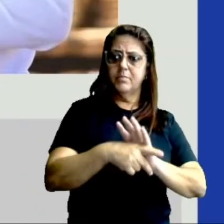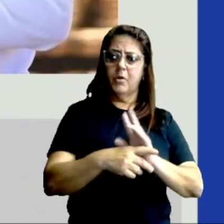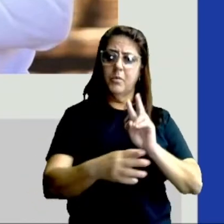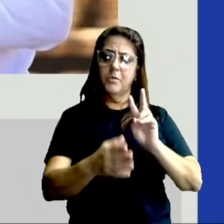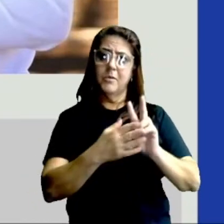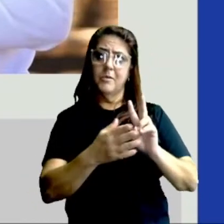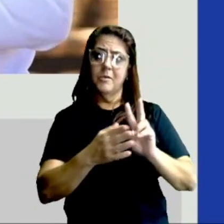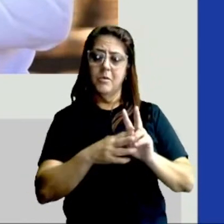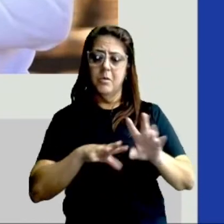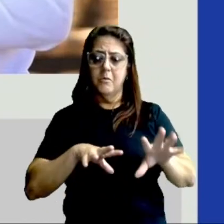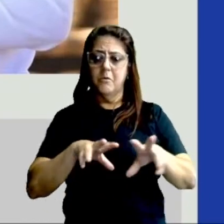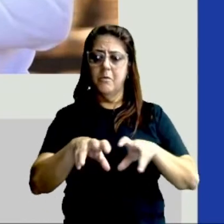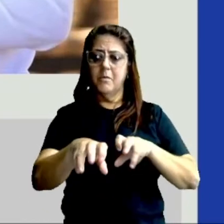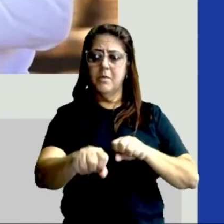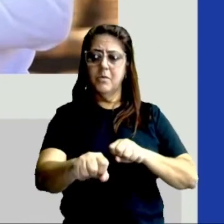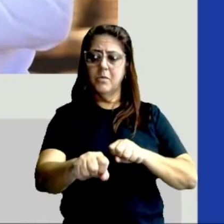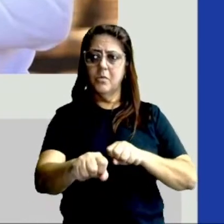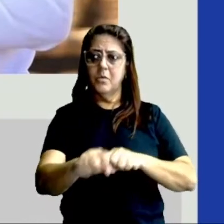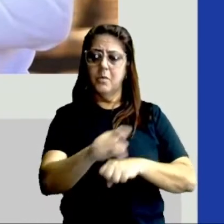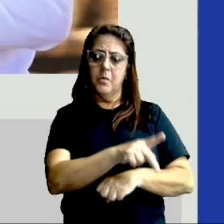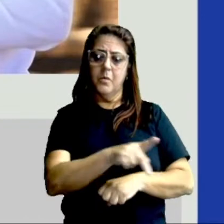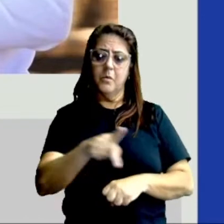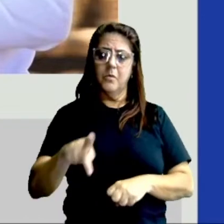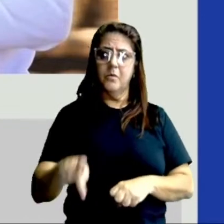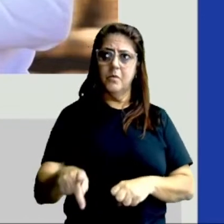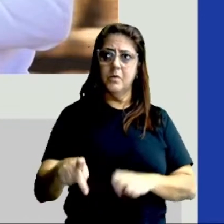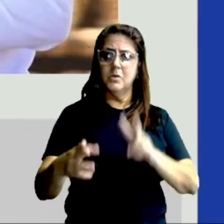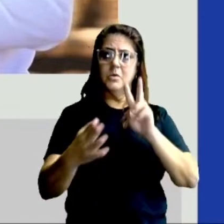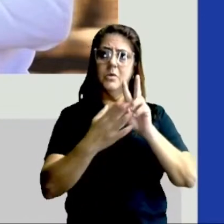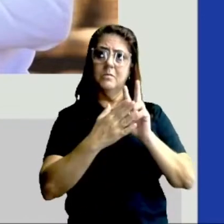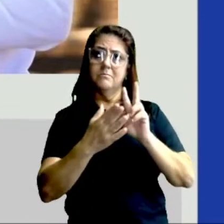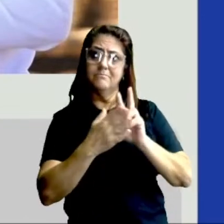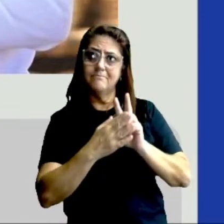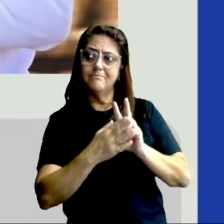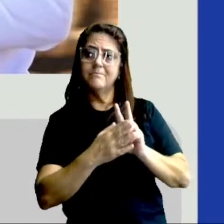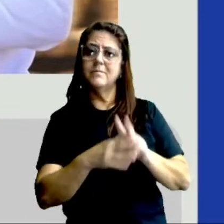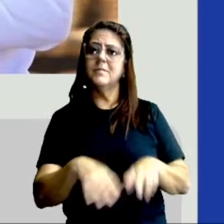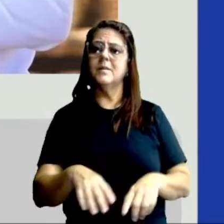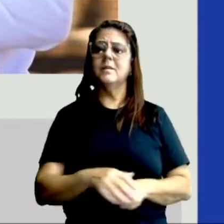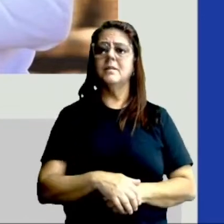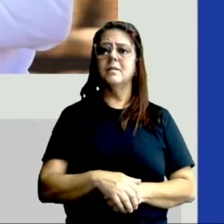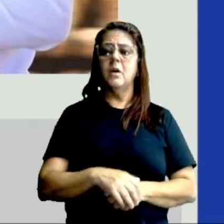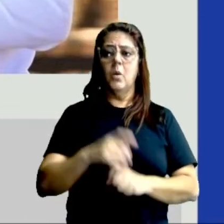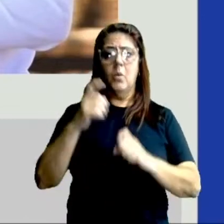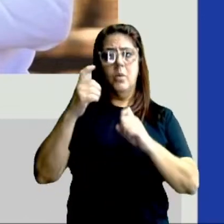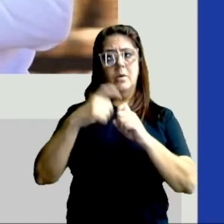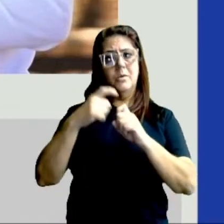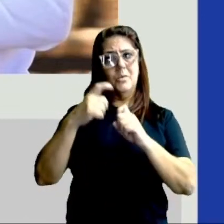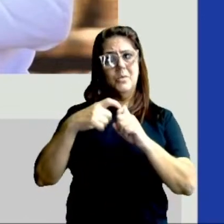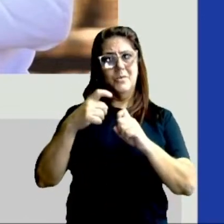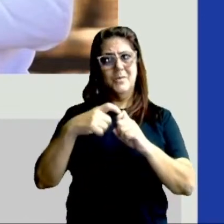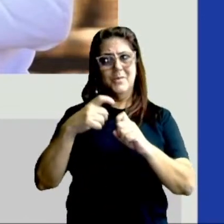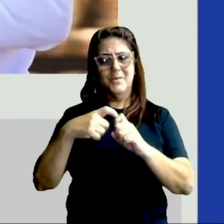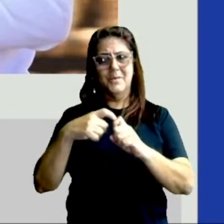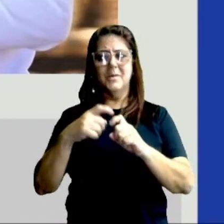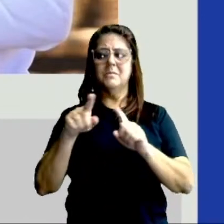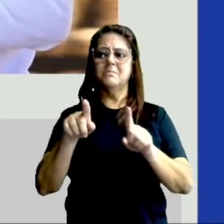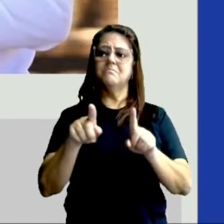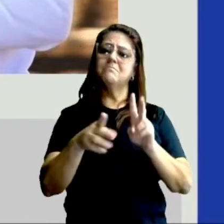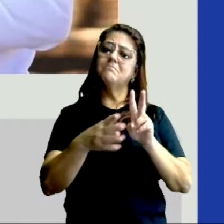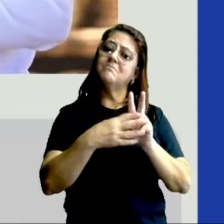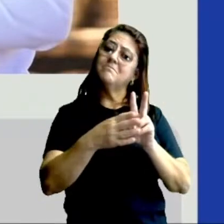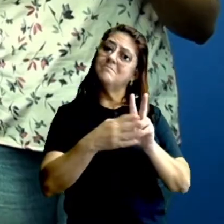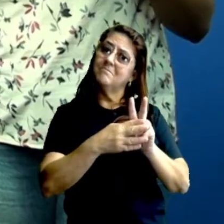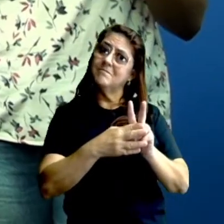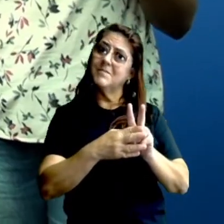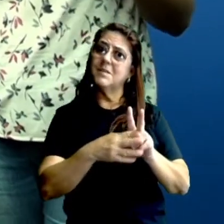a formatura é uma imagem de novos professores indígenas e a imagem de uma médica indígena e eu Trago essa